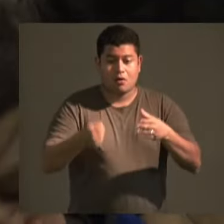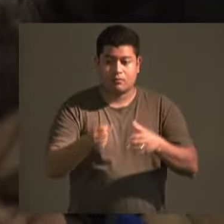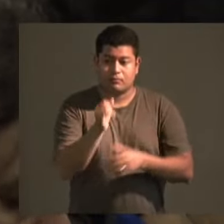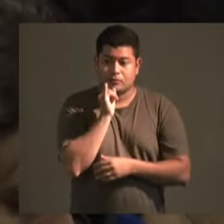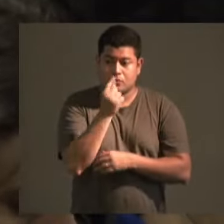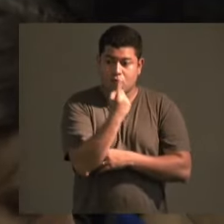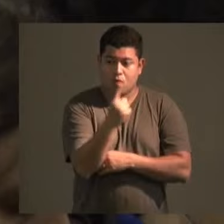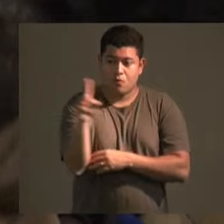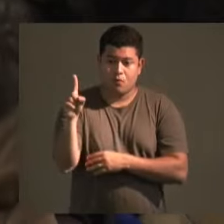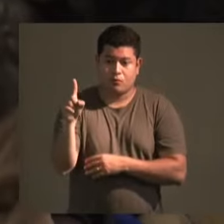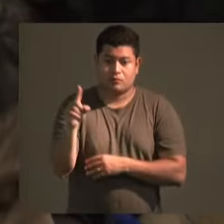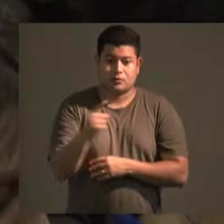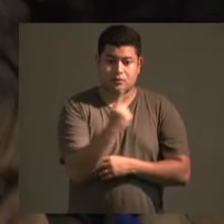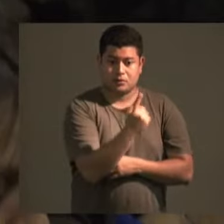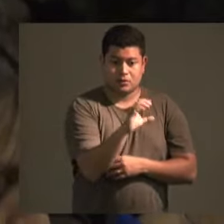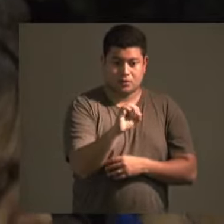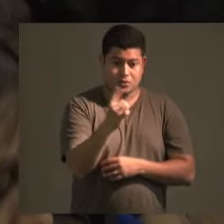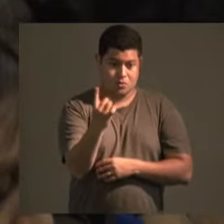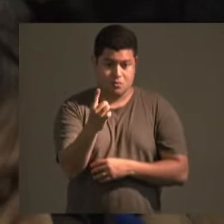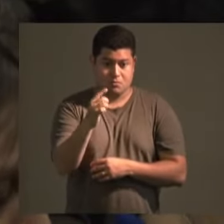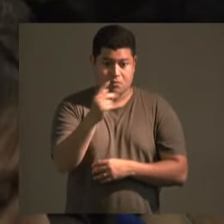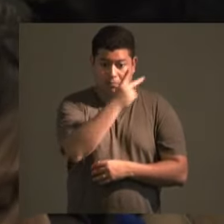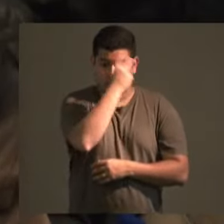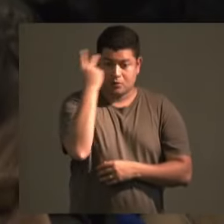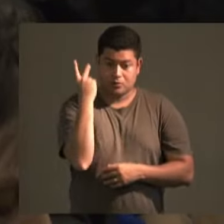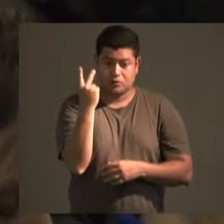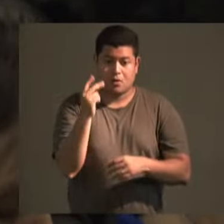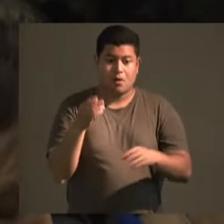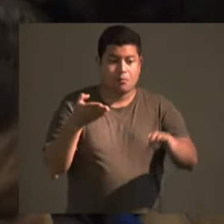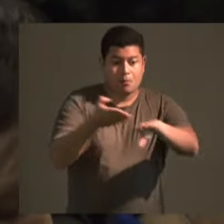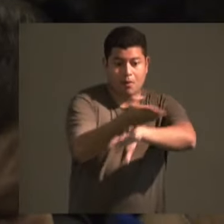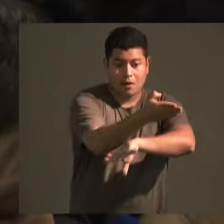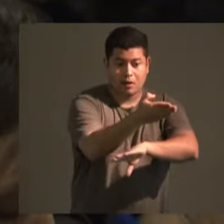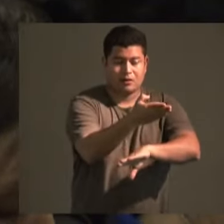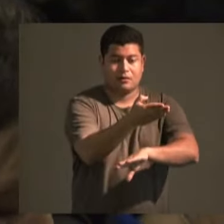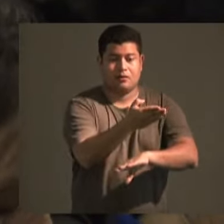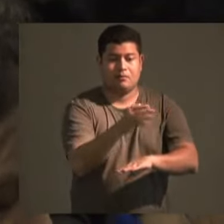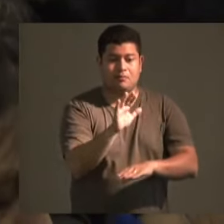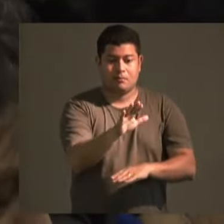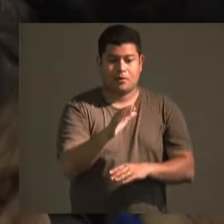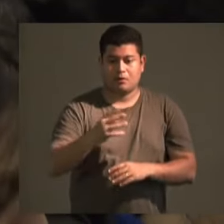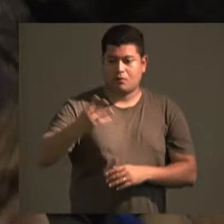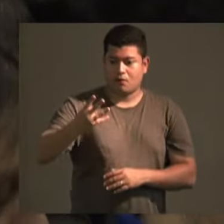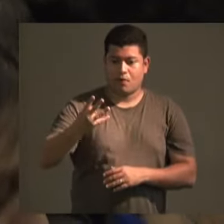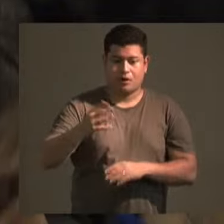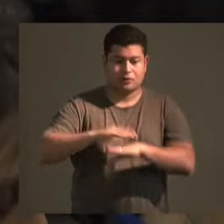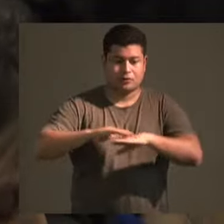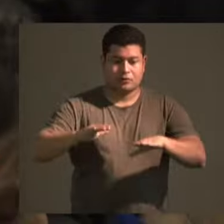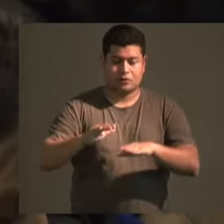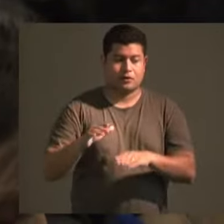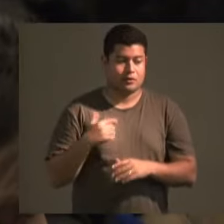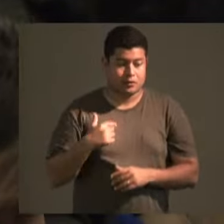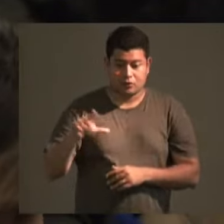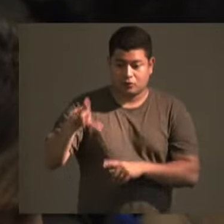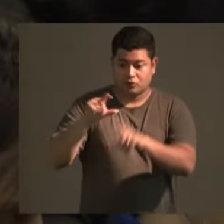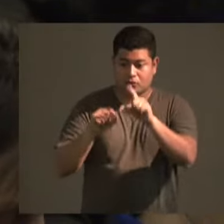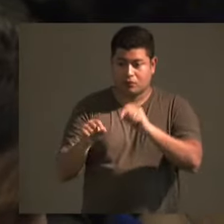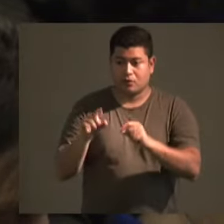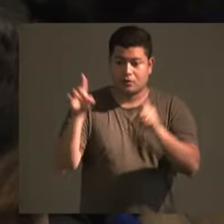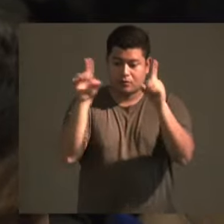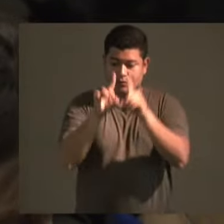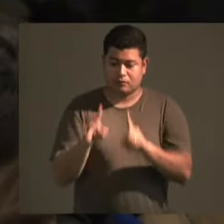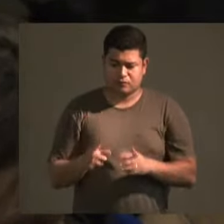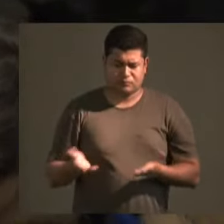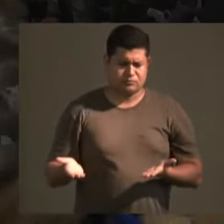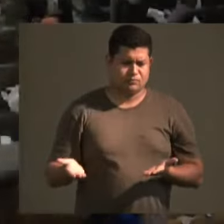Blumenau foi passado 101 pessoas e só 4 pessoas se consideraram pessoas com deficiências, né? Então, eu estou bem preocupado com essa questão também.